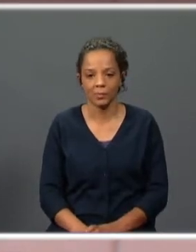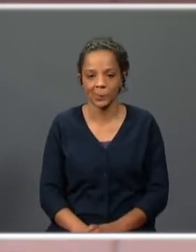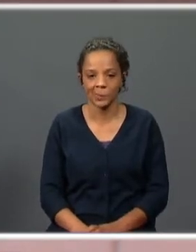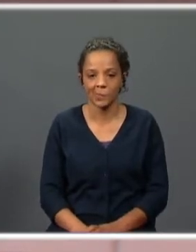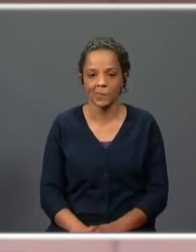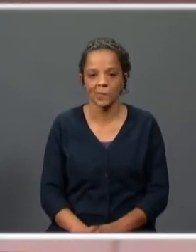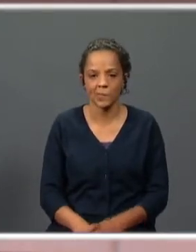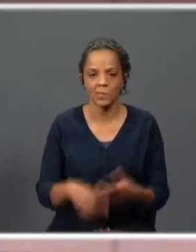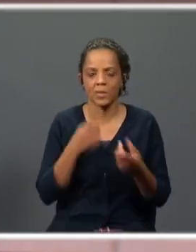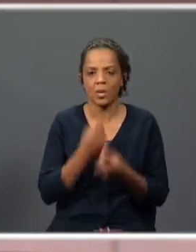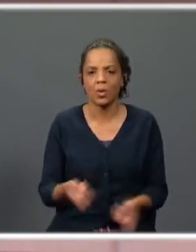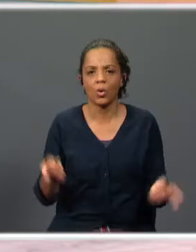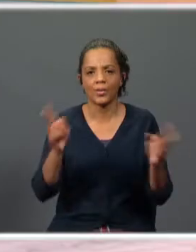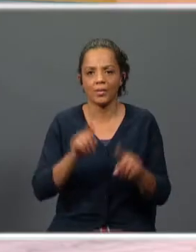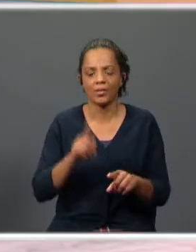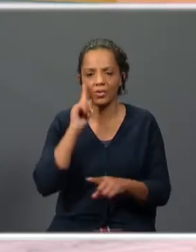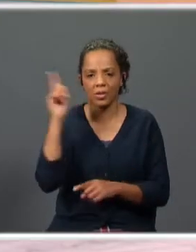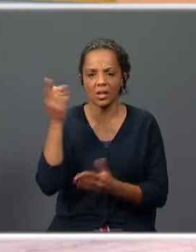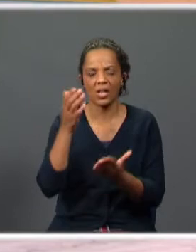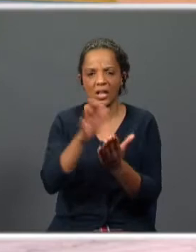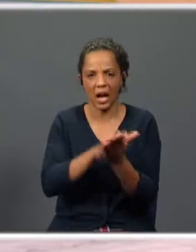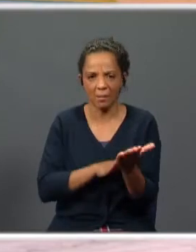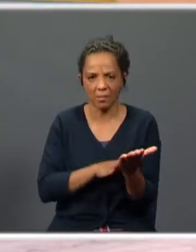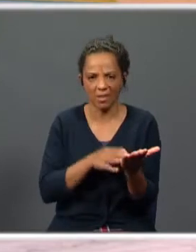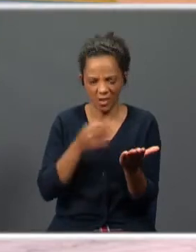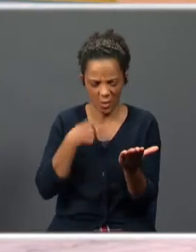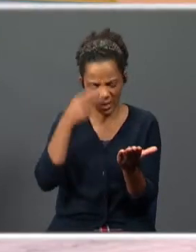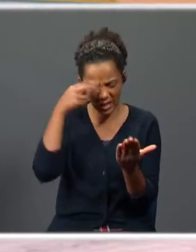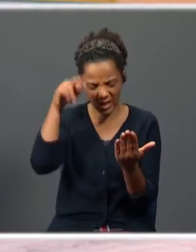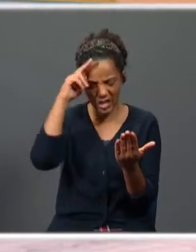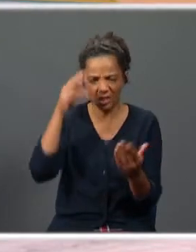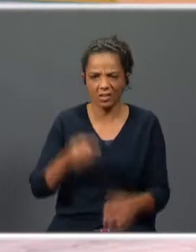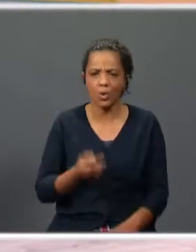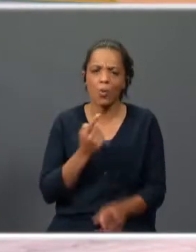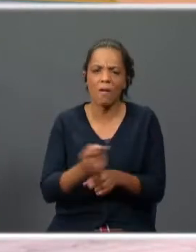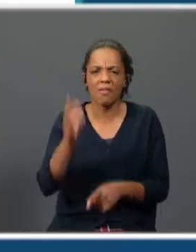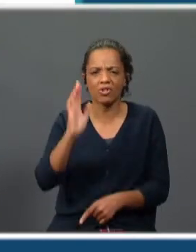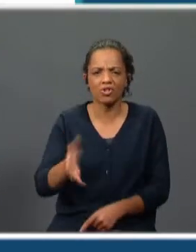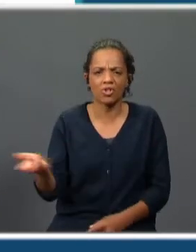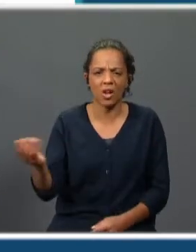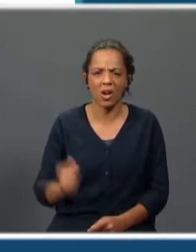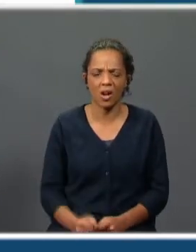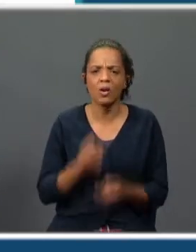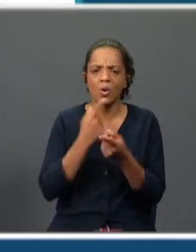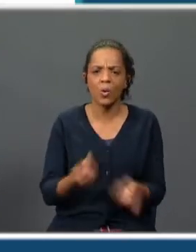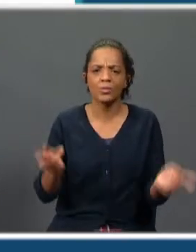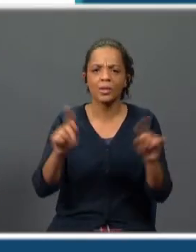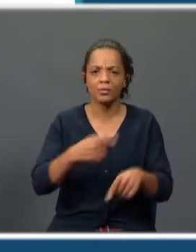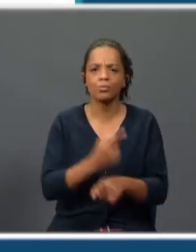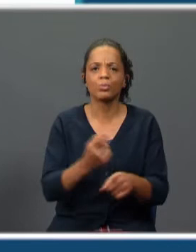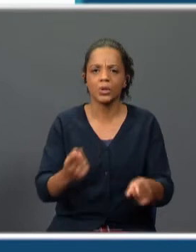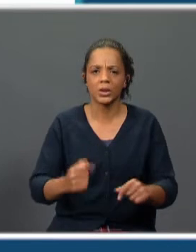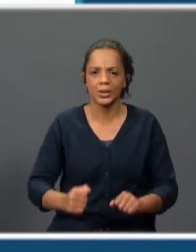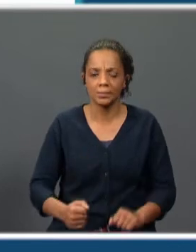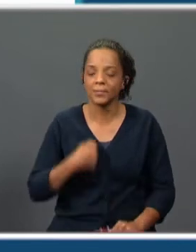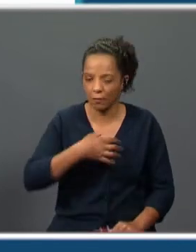Agora, novamente a capa. Será que eu me enganei? Já vimos a capa uma vez, porque é que será que eu coloquei a capa ali de novo?